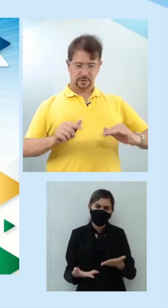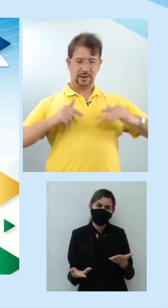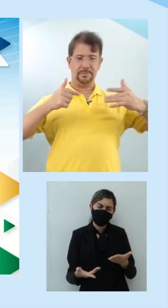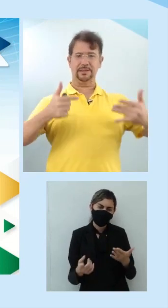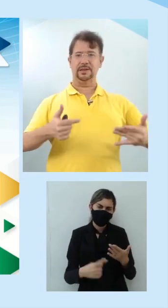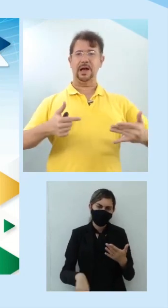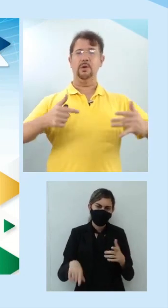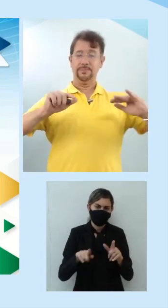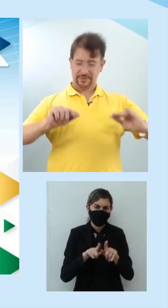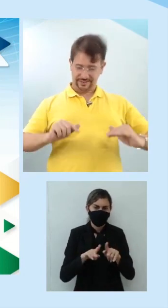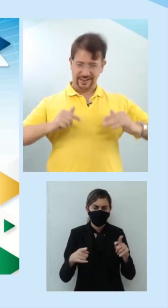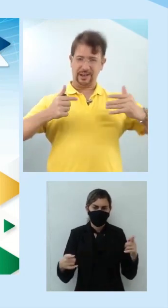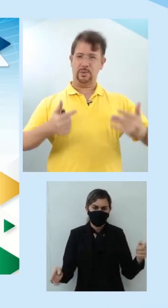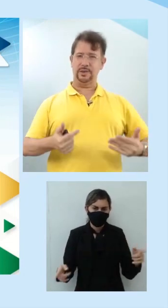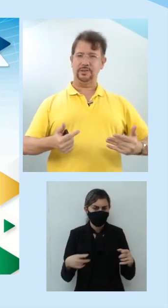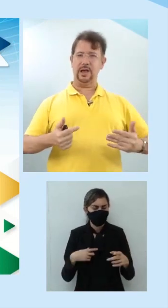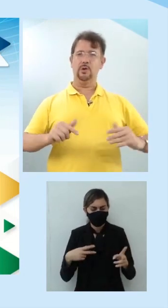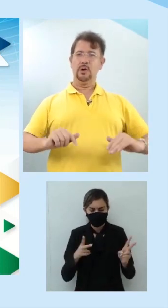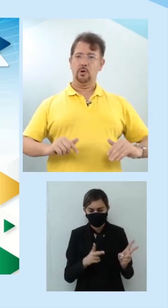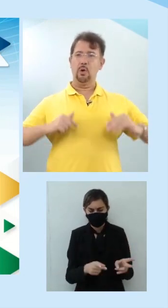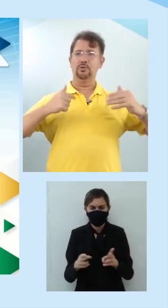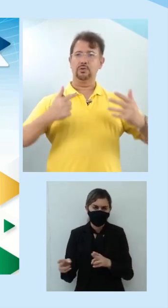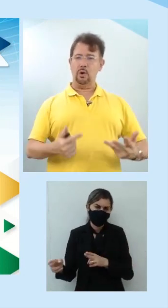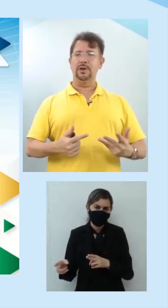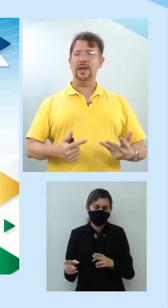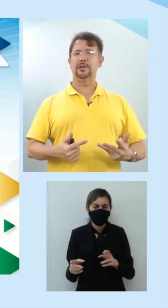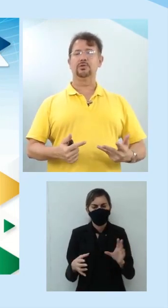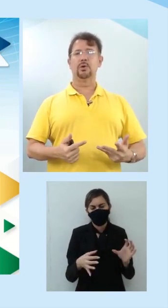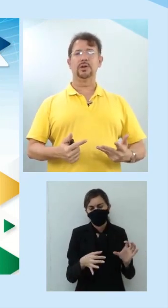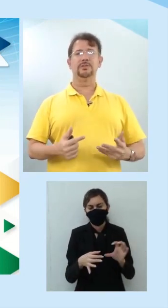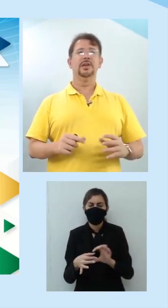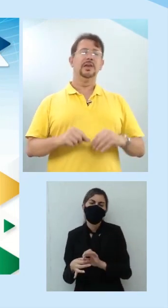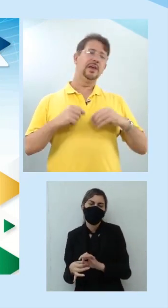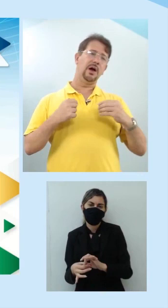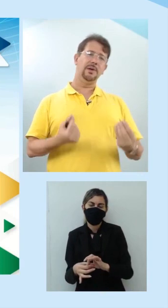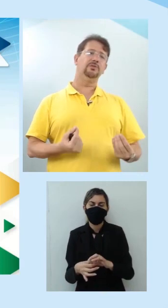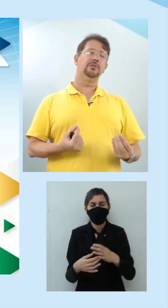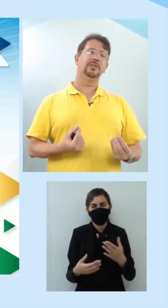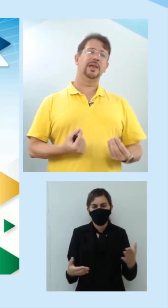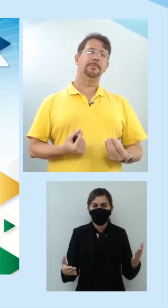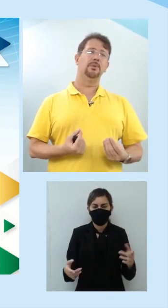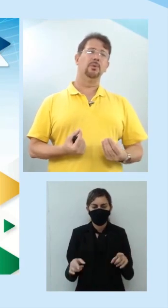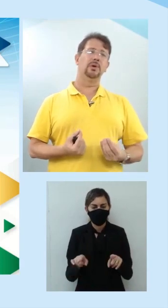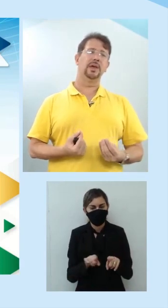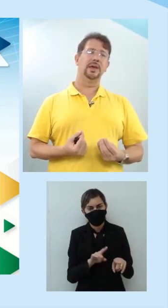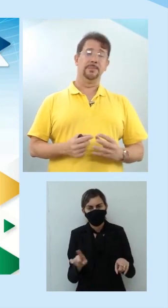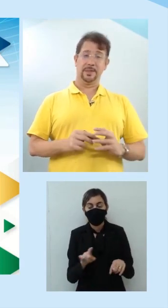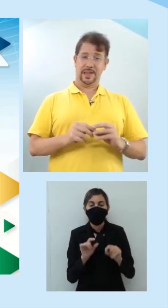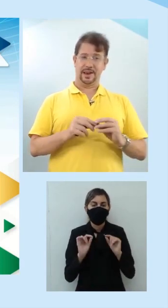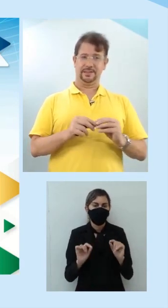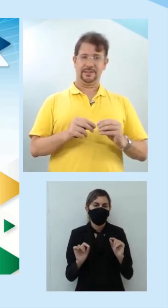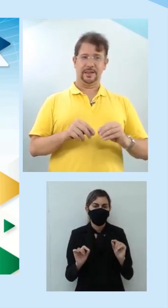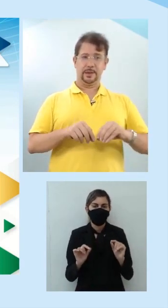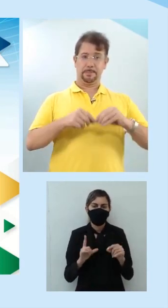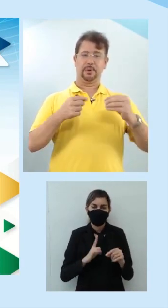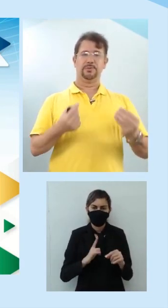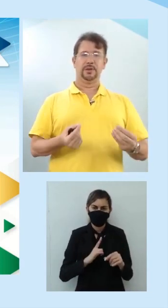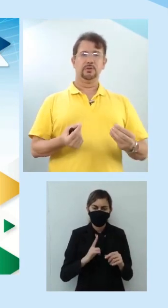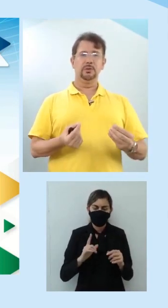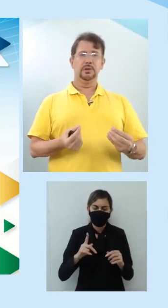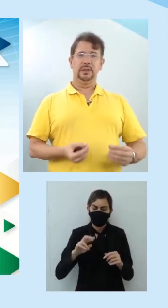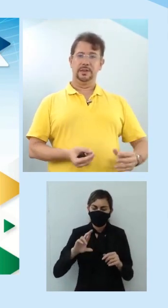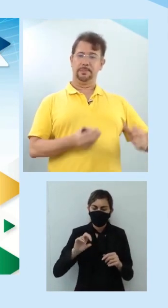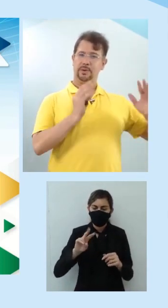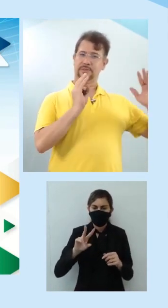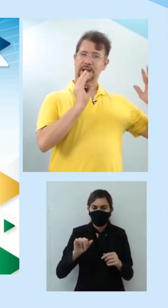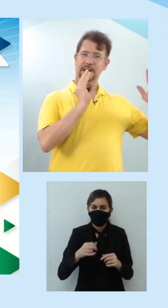questão gramatical sequencial com os conectores e ao mesmo tempo o que? Ele ser